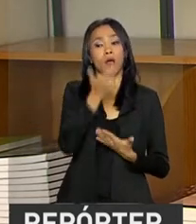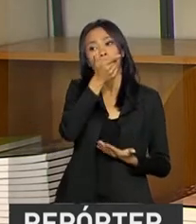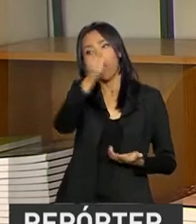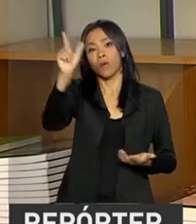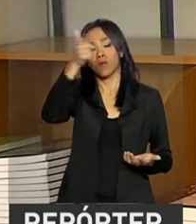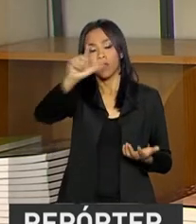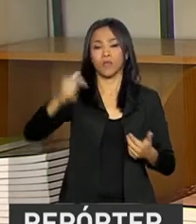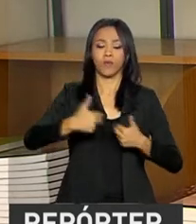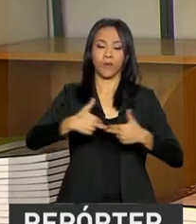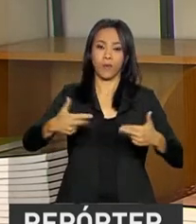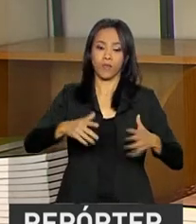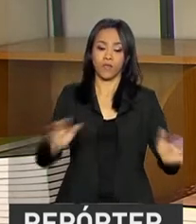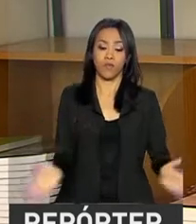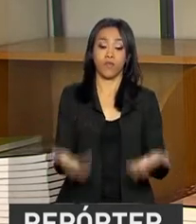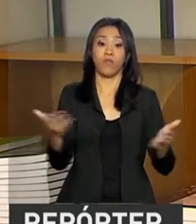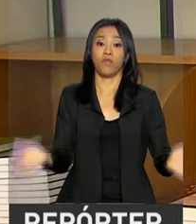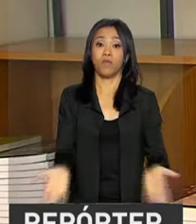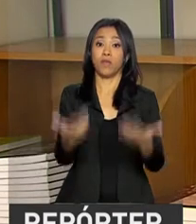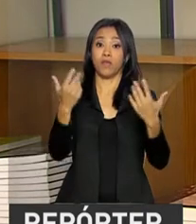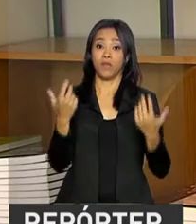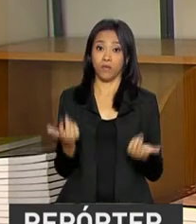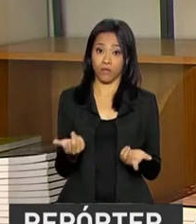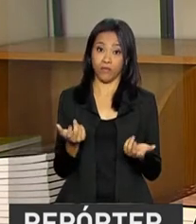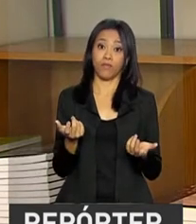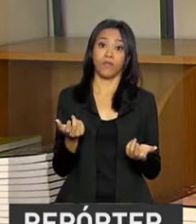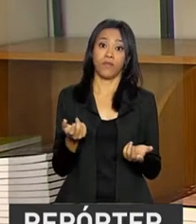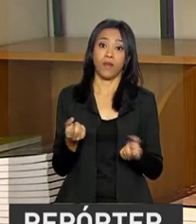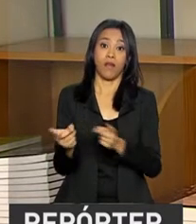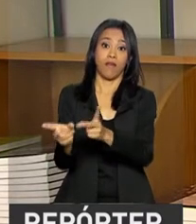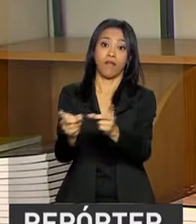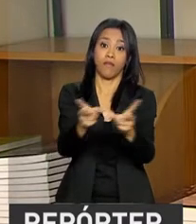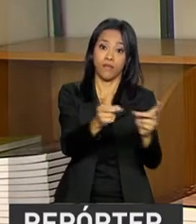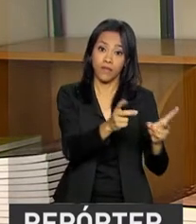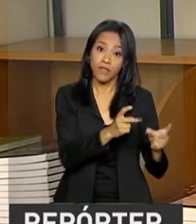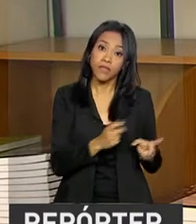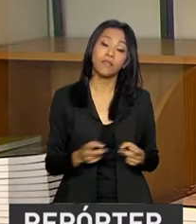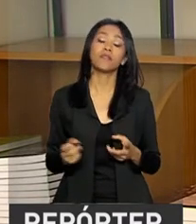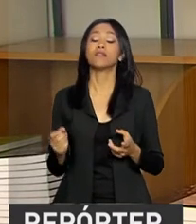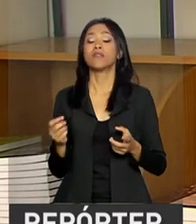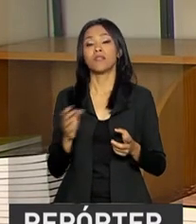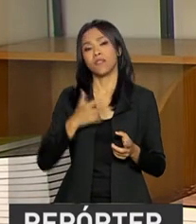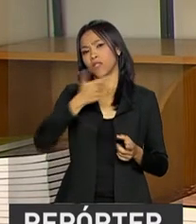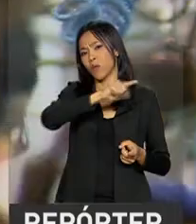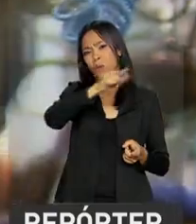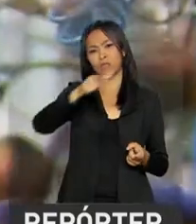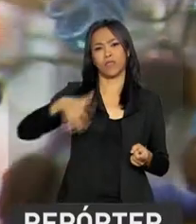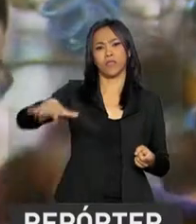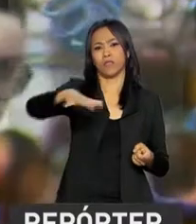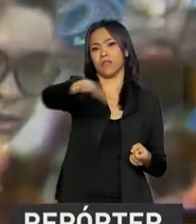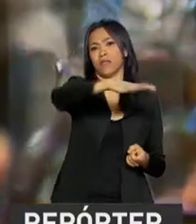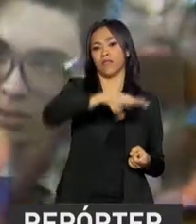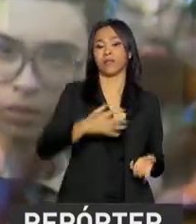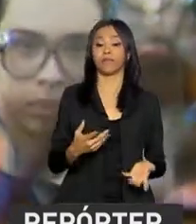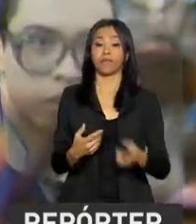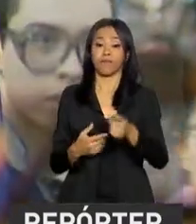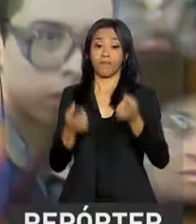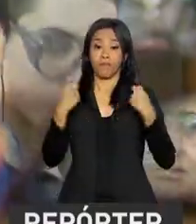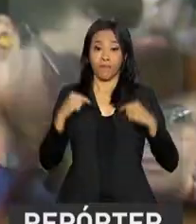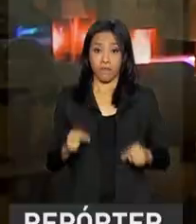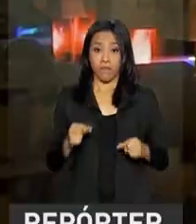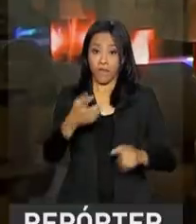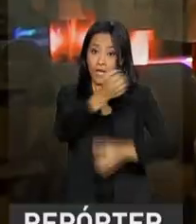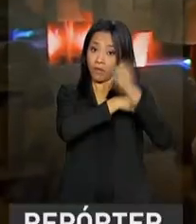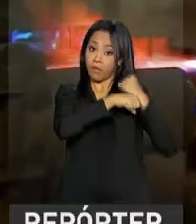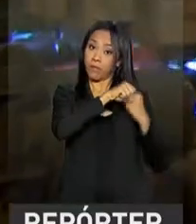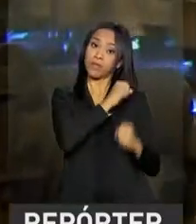ativando comércio e ativando então também há o setor judicial e os demais setores da economia no ano passado a indústria se